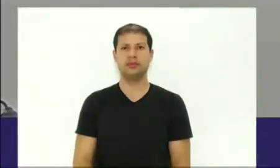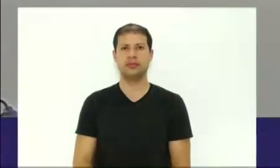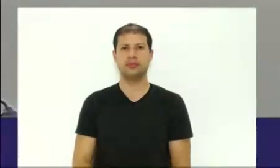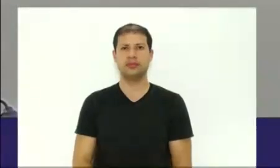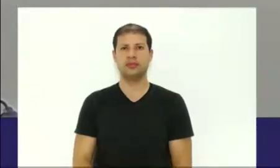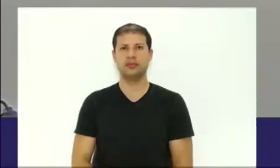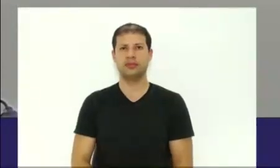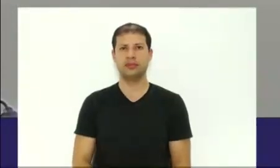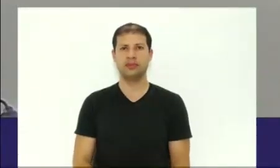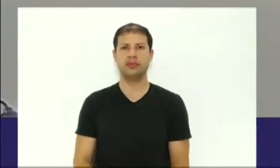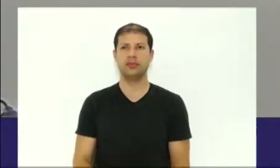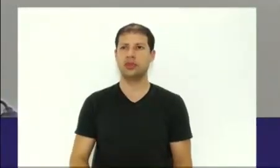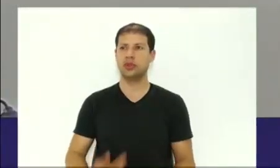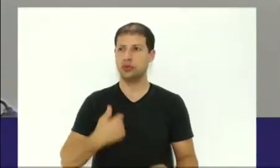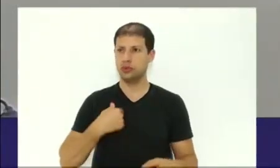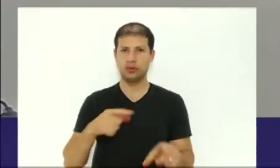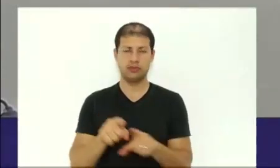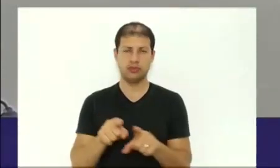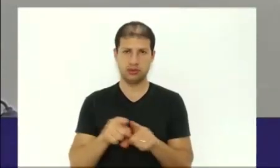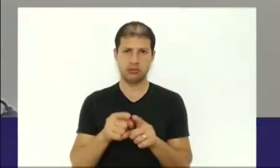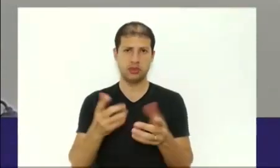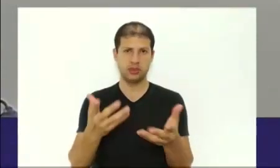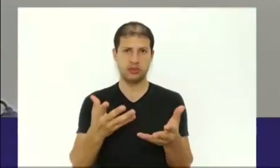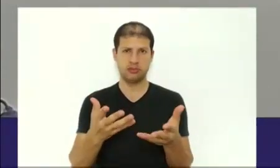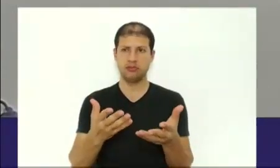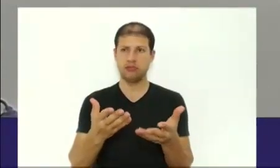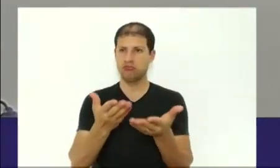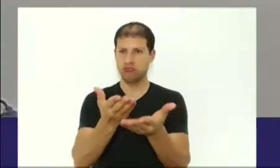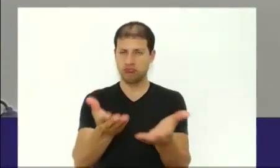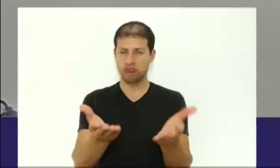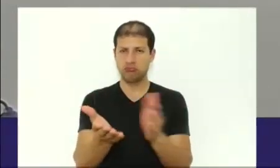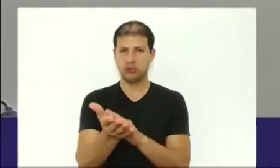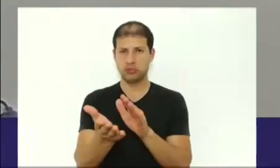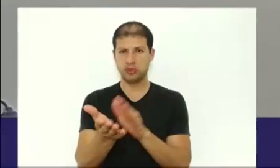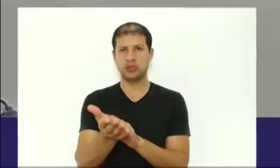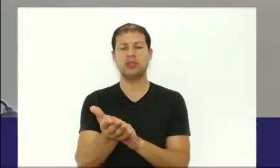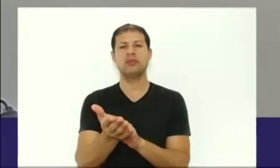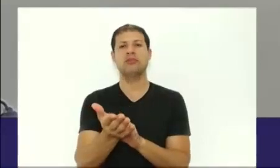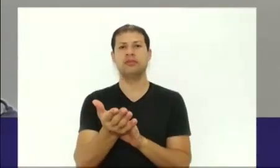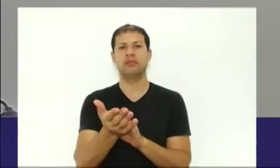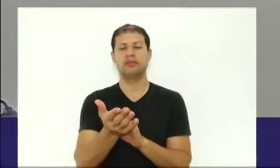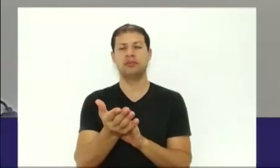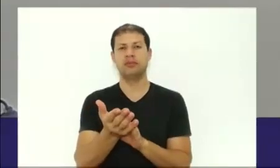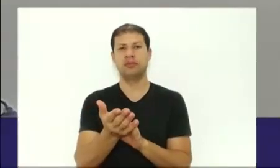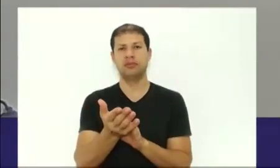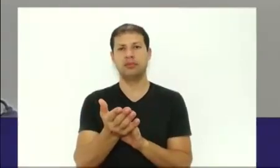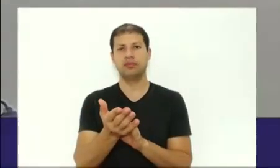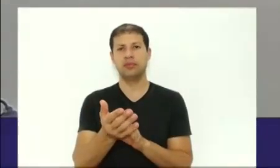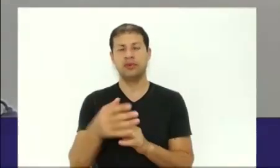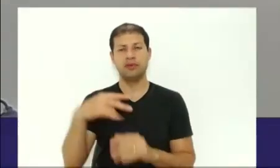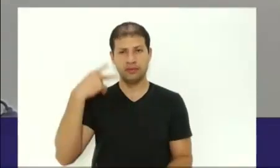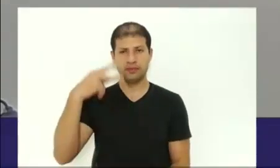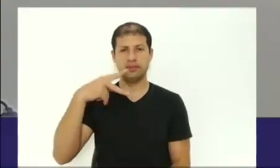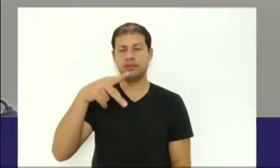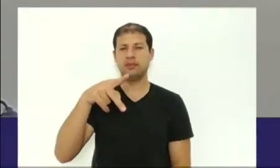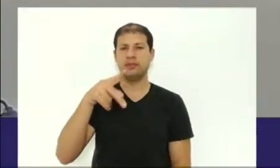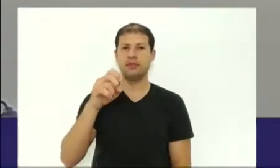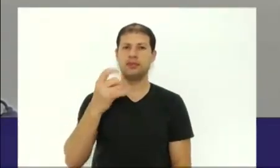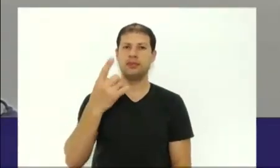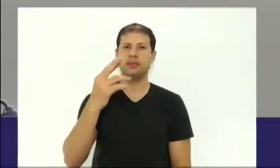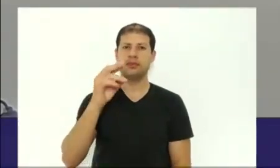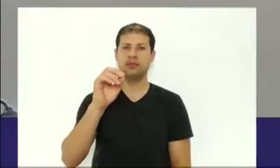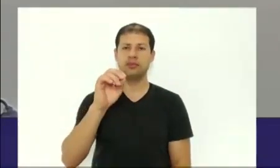Eu também gostaria de cumprimentar e parabenizar o vereador Pedroso, uma